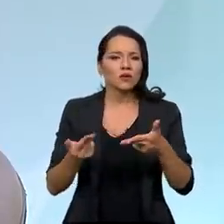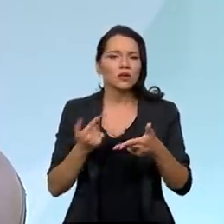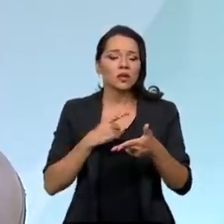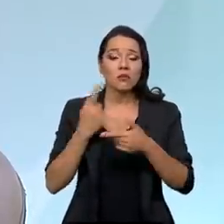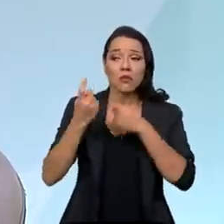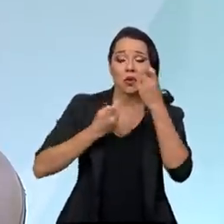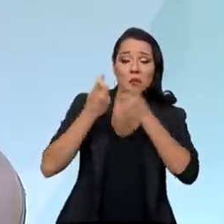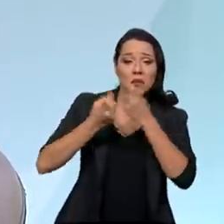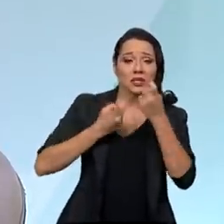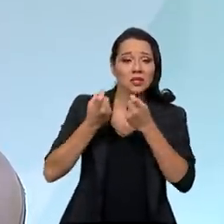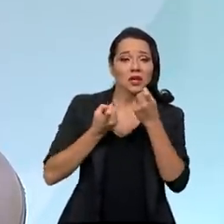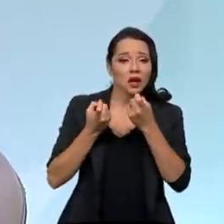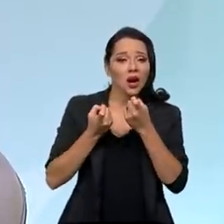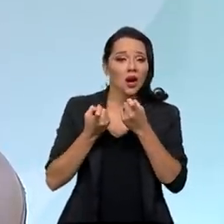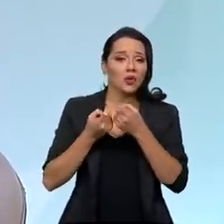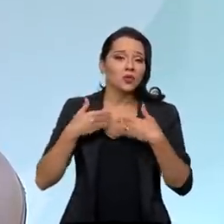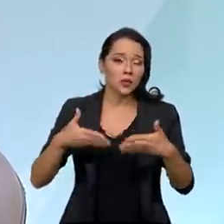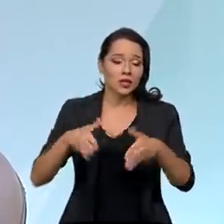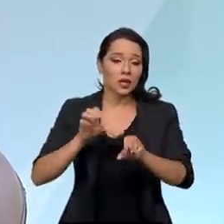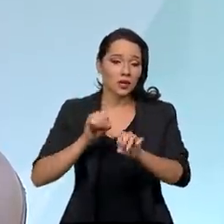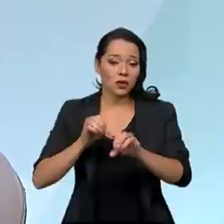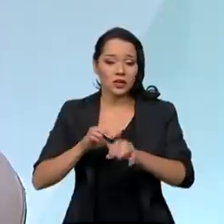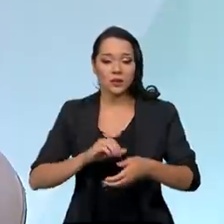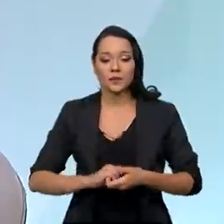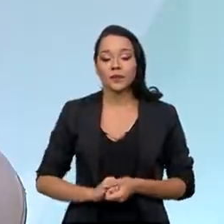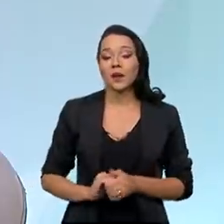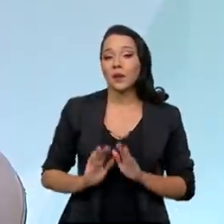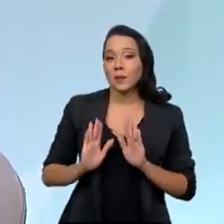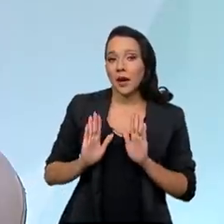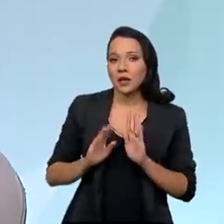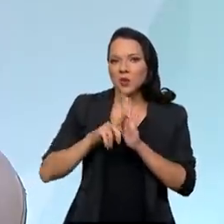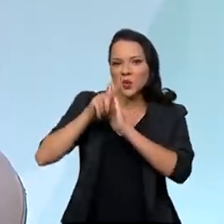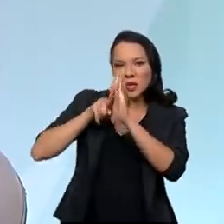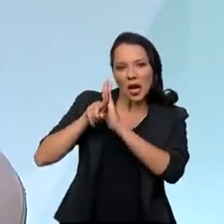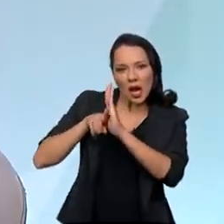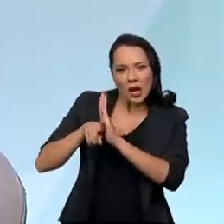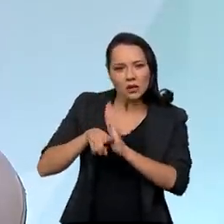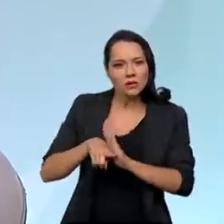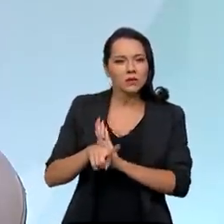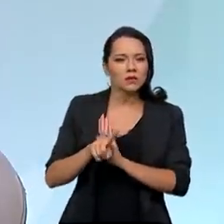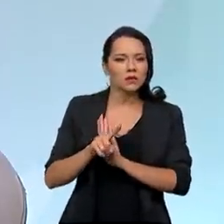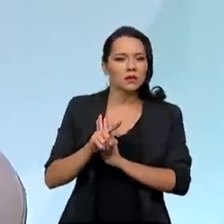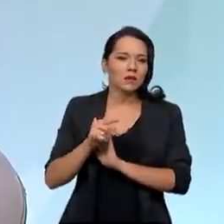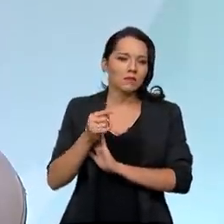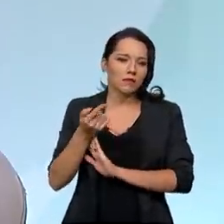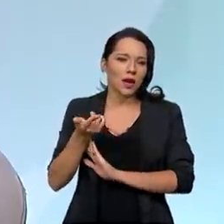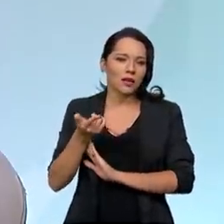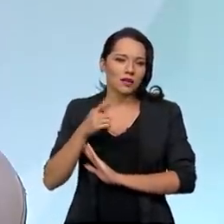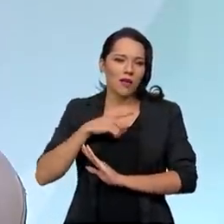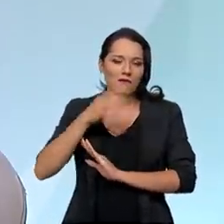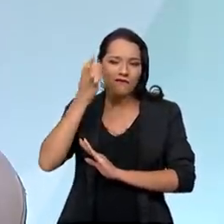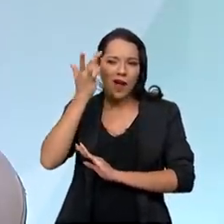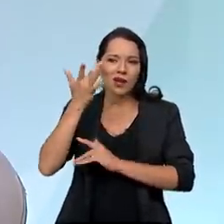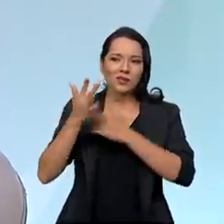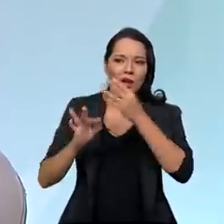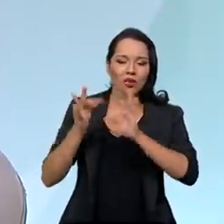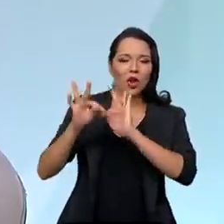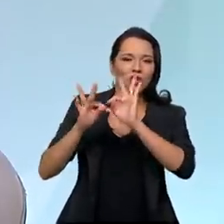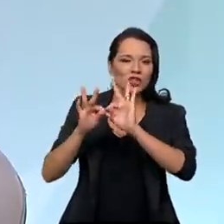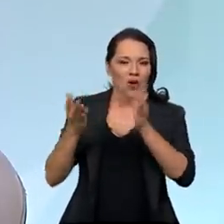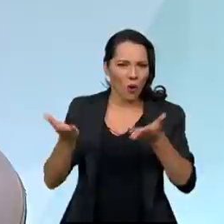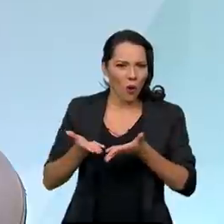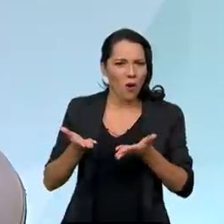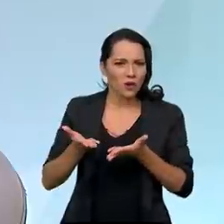por preocupação do próprio Ministério da Educação. Mas o censo, com a facilidade tecnológica que nós